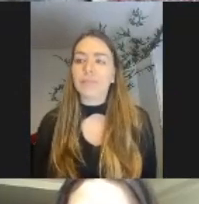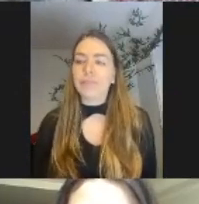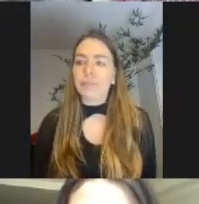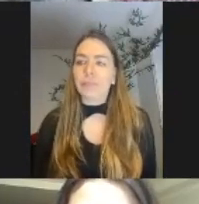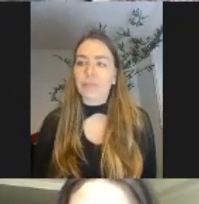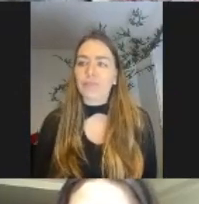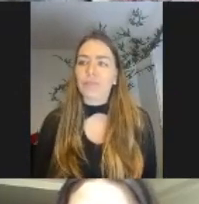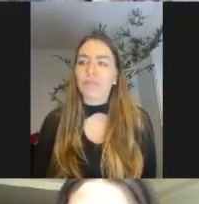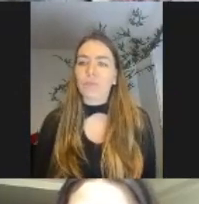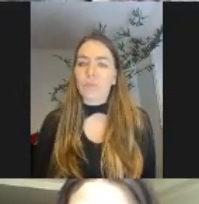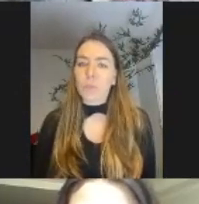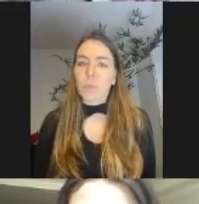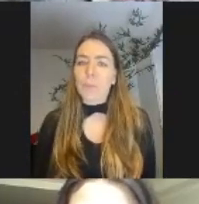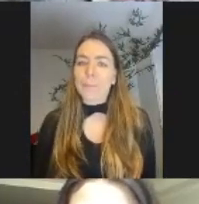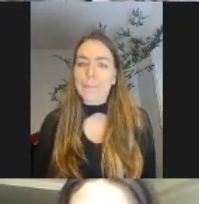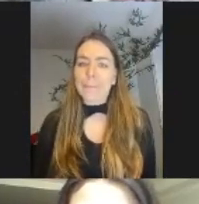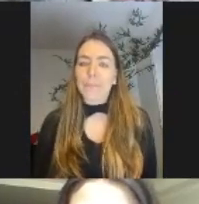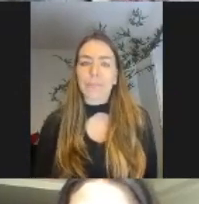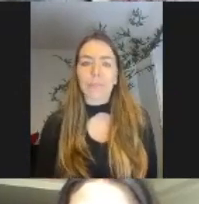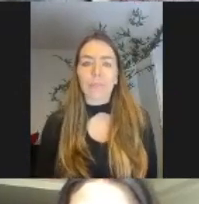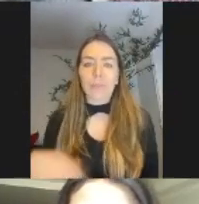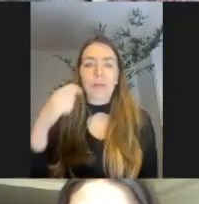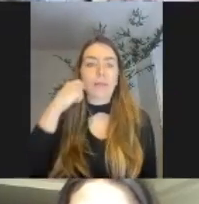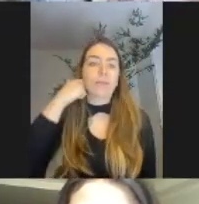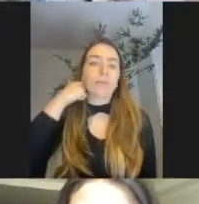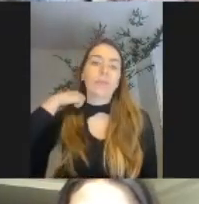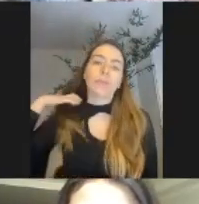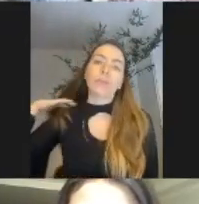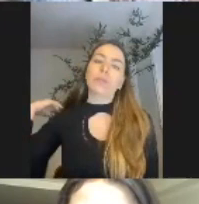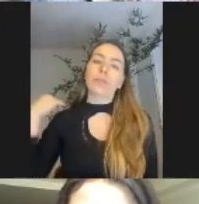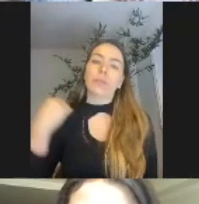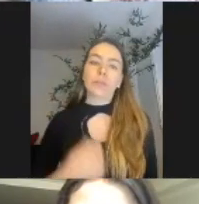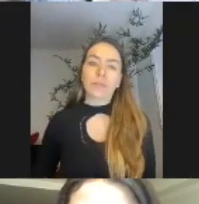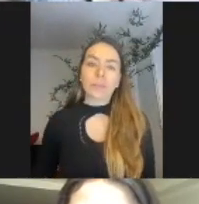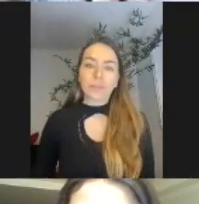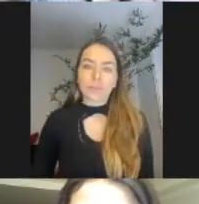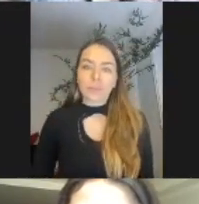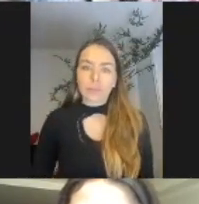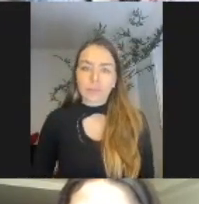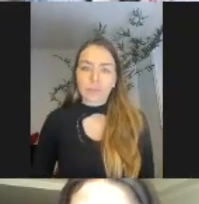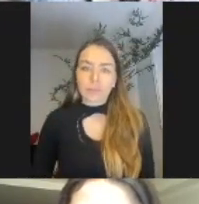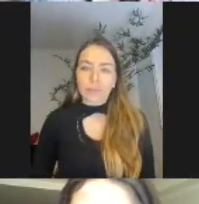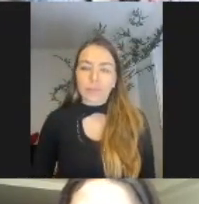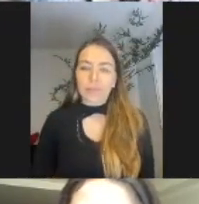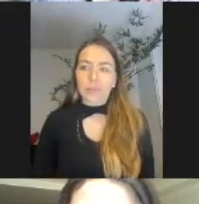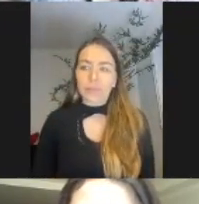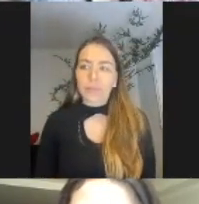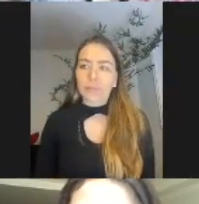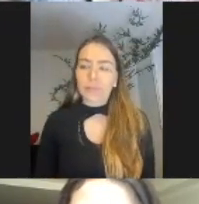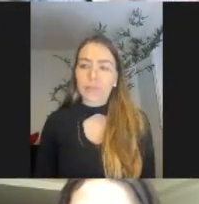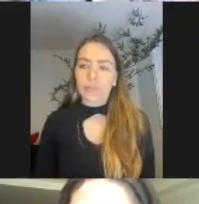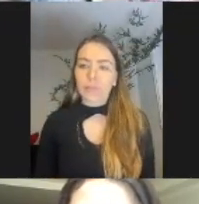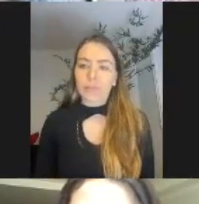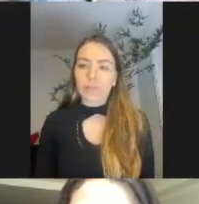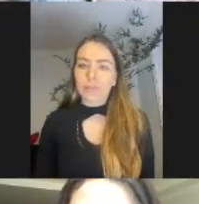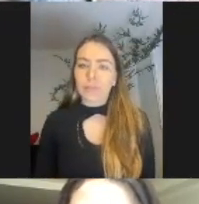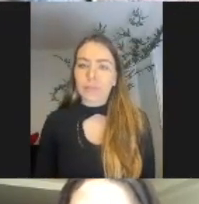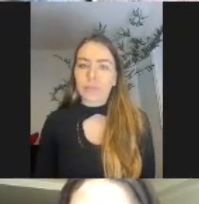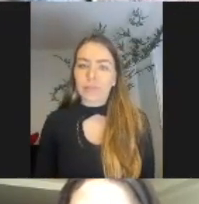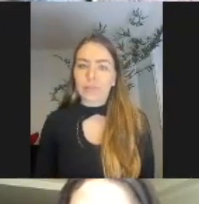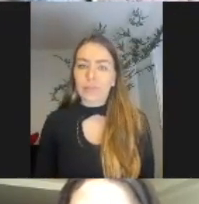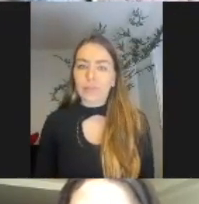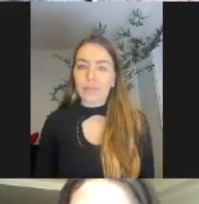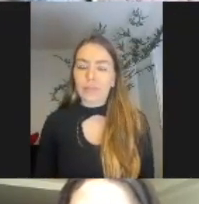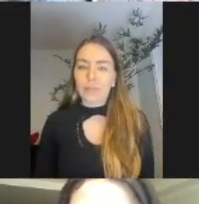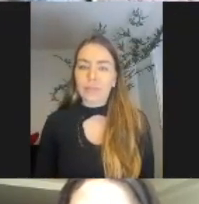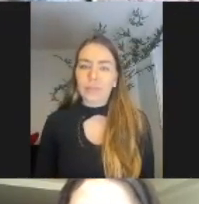dieta low carb, ele é um diferencial porque ele ajuda a não ter sintoma desagradável. Só que para algumas pessoas incomoda. Só que ao